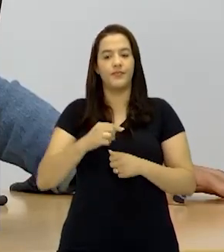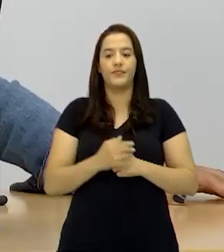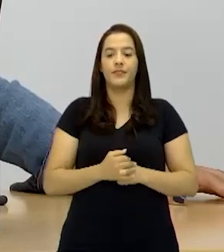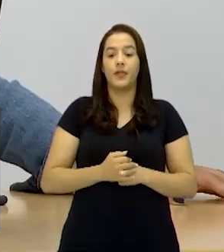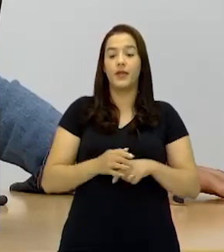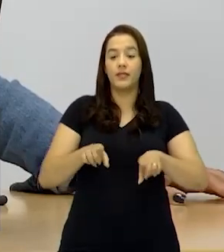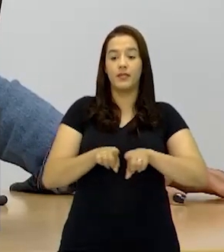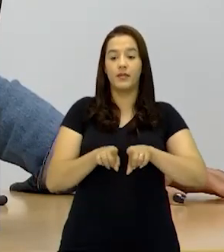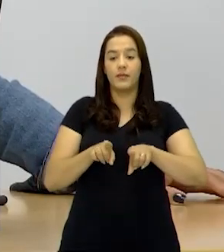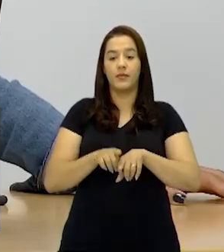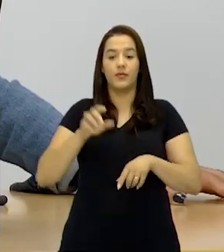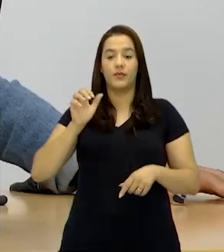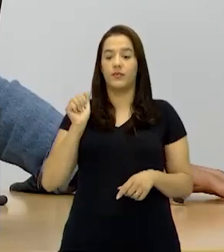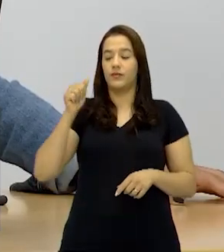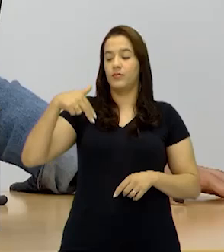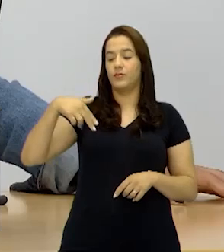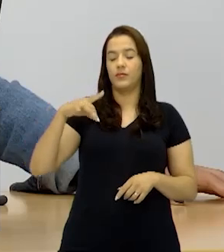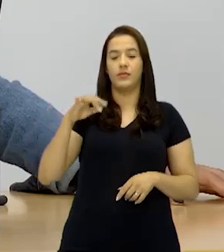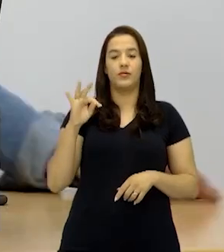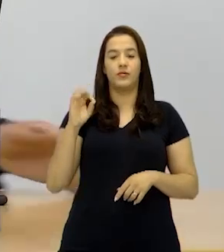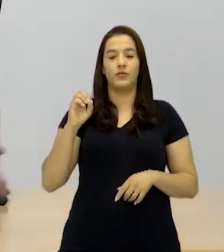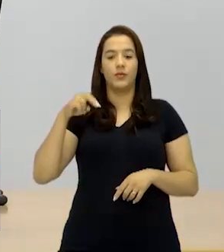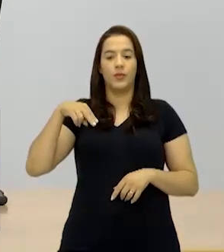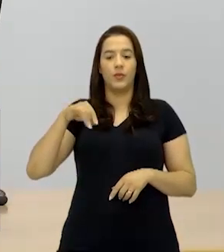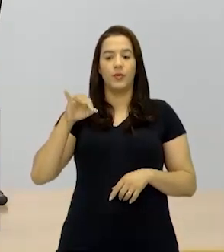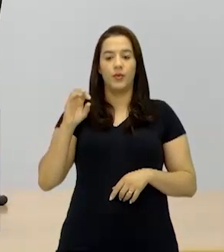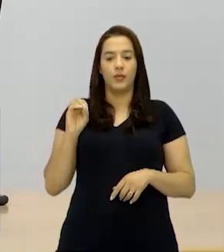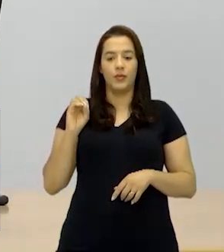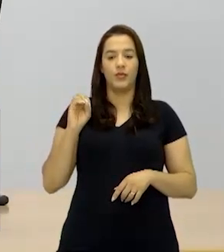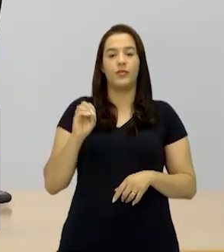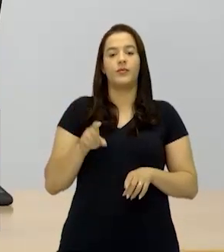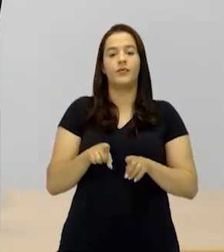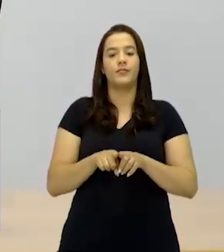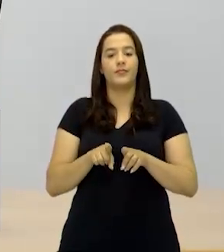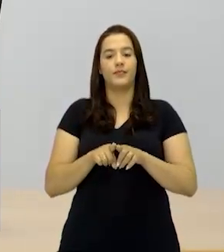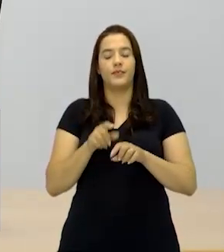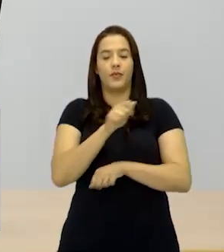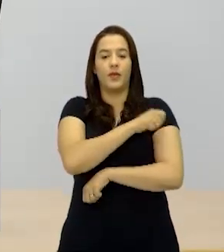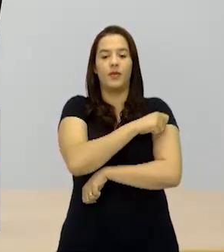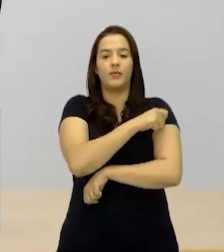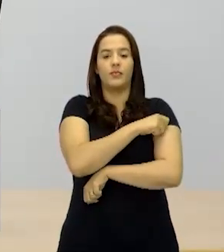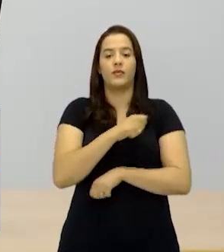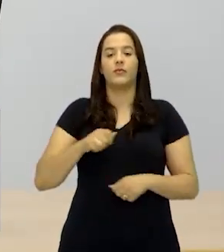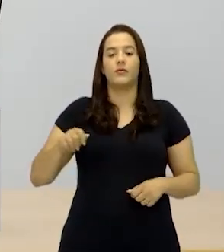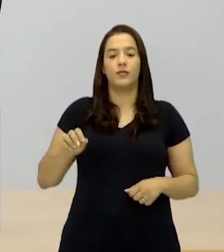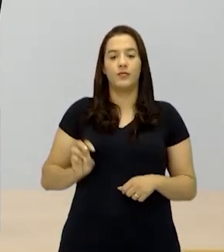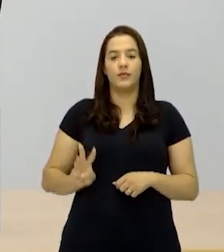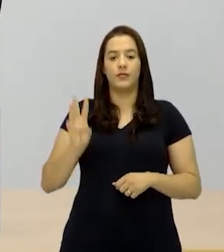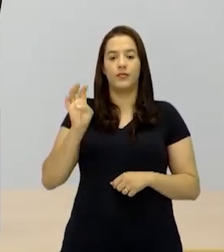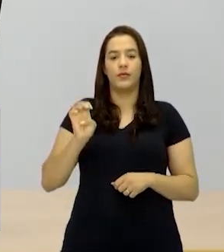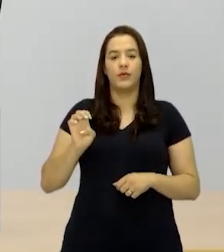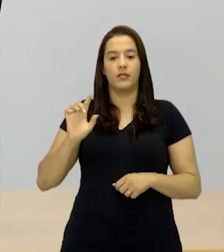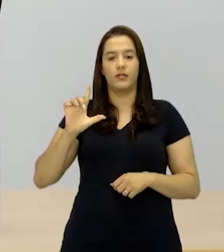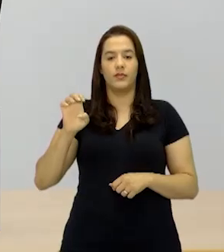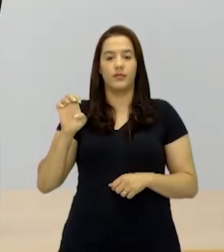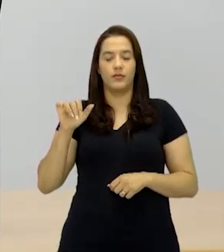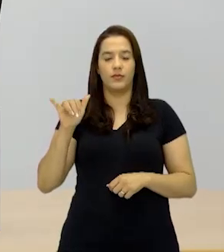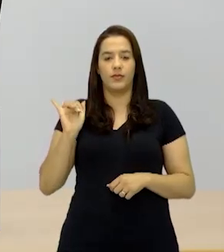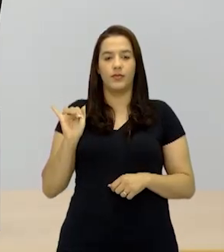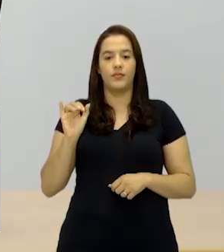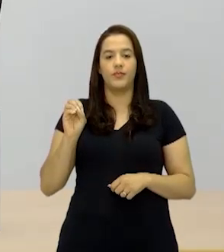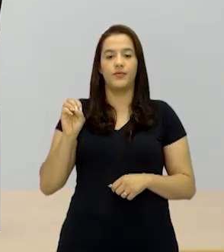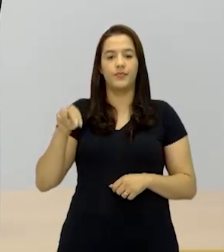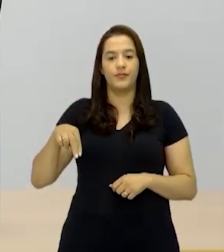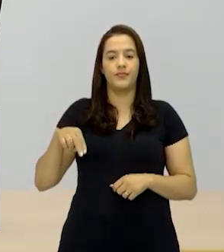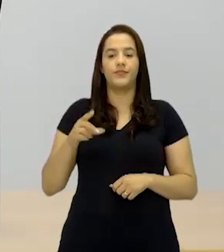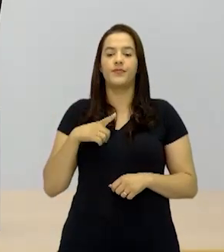Antônio Lisboa, a Escola Antônio Lisboa. Nós temos aqui o aluno Wenzel, aqui no Instagram, o Arthur Wenzel com